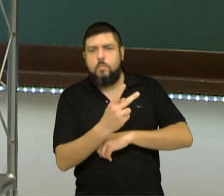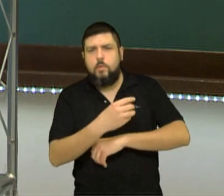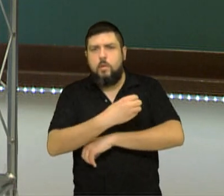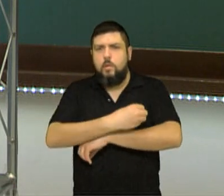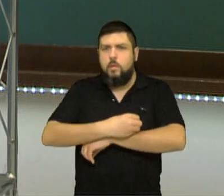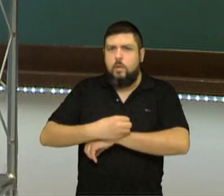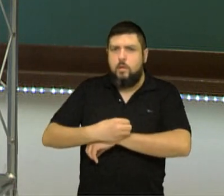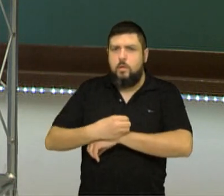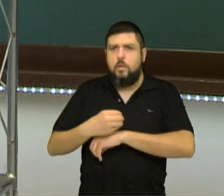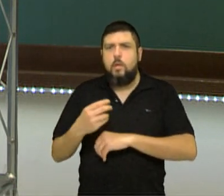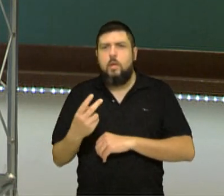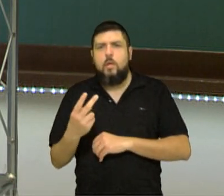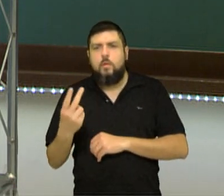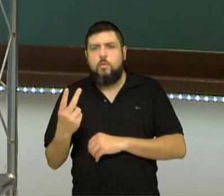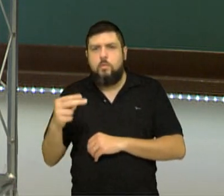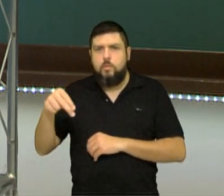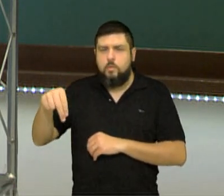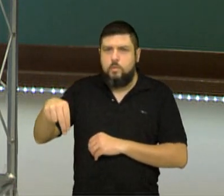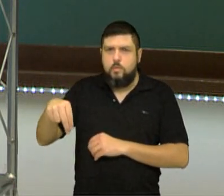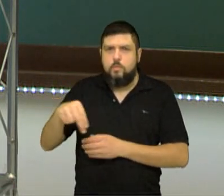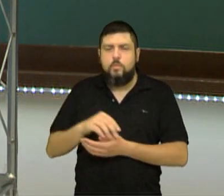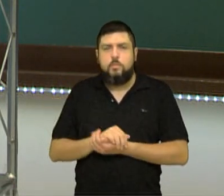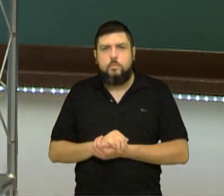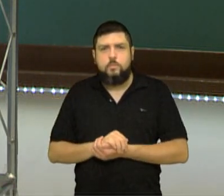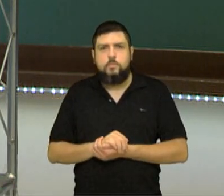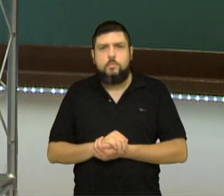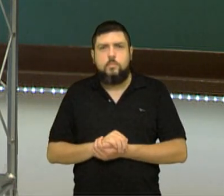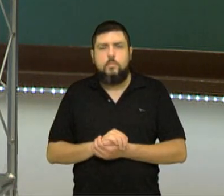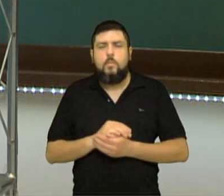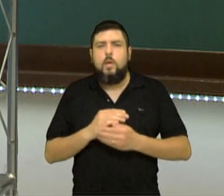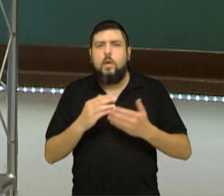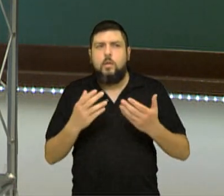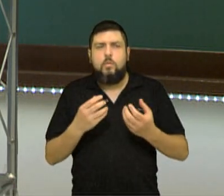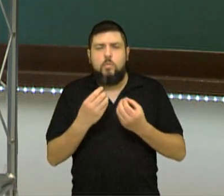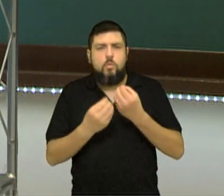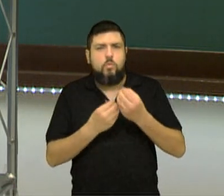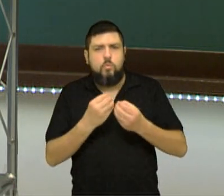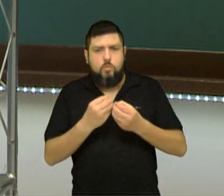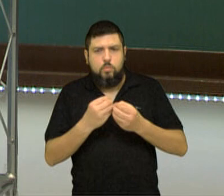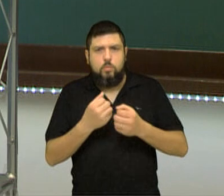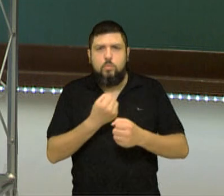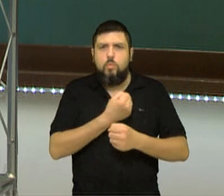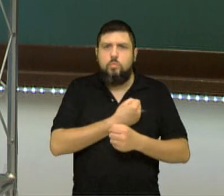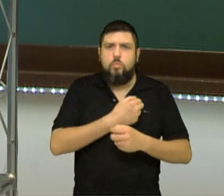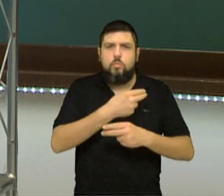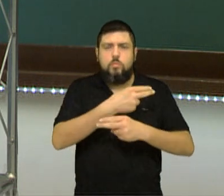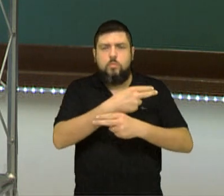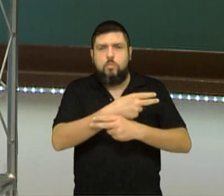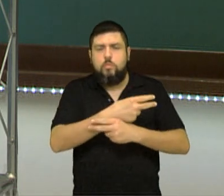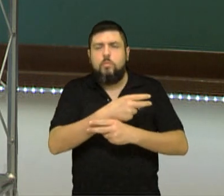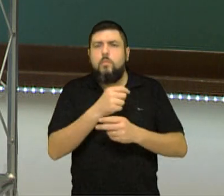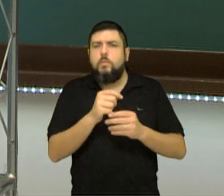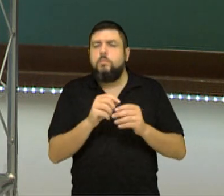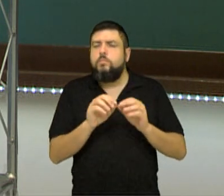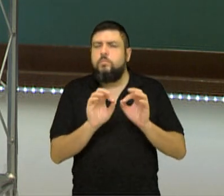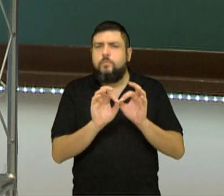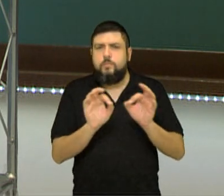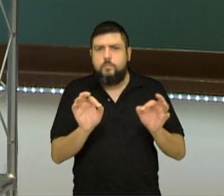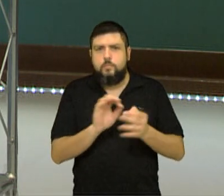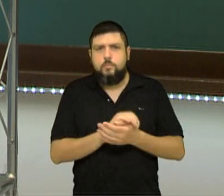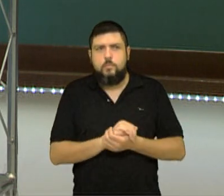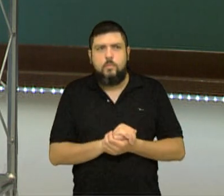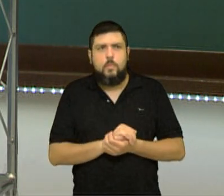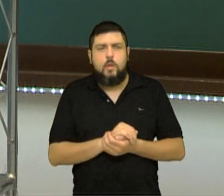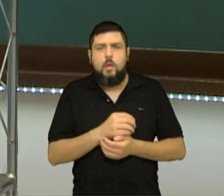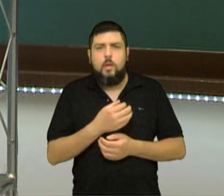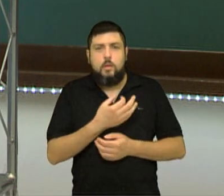N, células 2N? Então nós temos aqui, representando por número de cromossomos, bem simbolicamente, tá? Uma célula haploide,